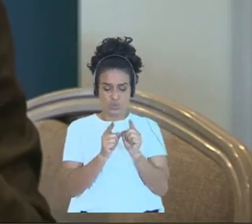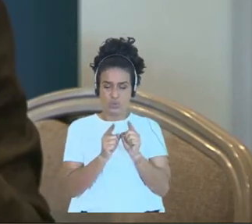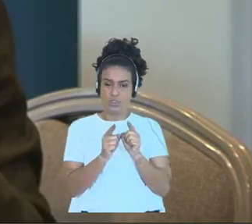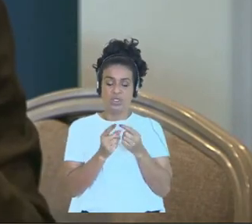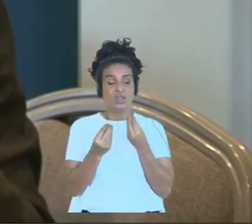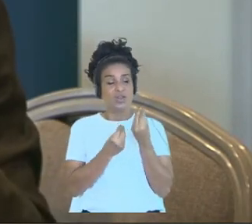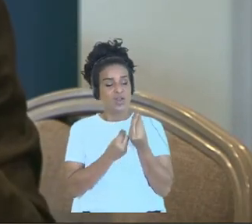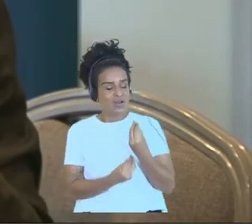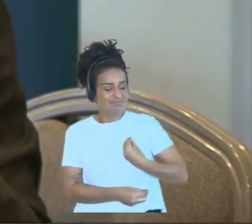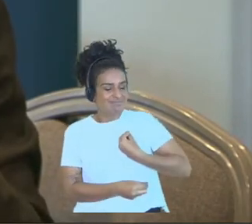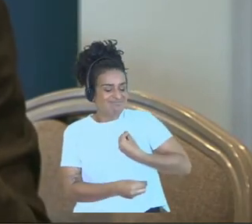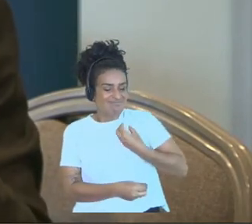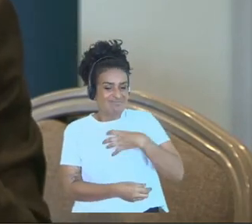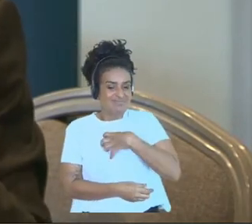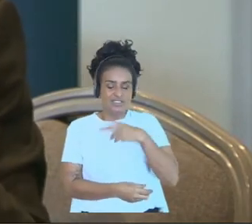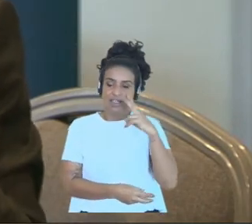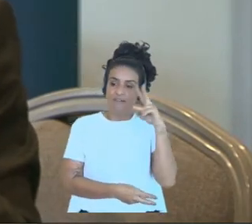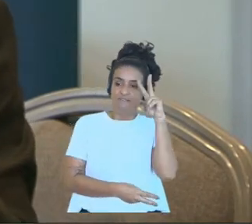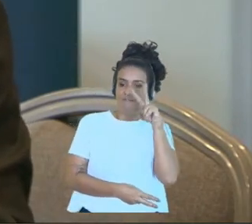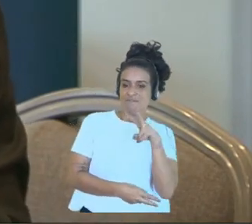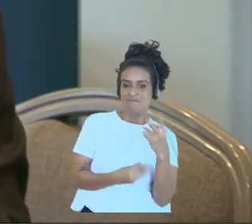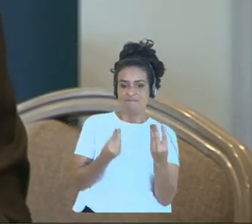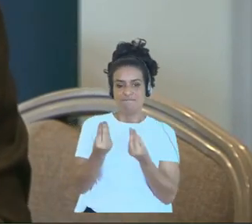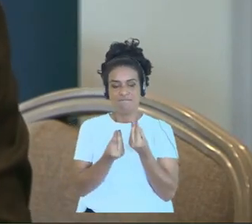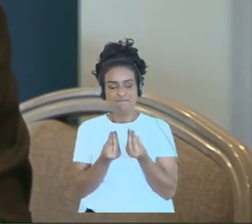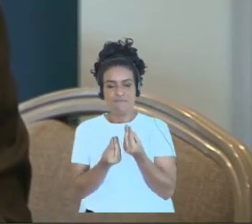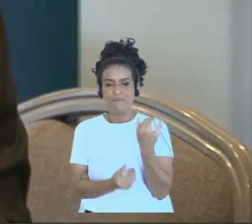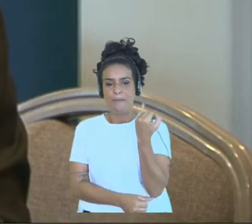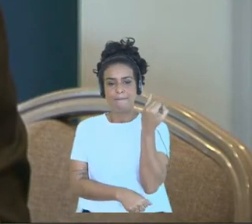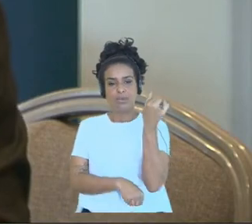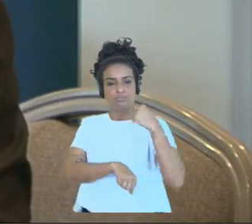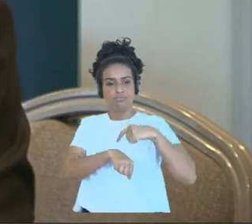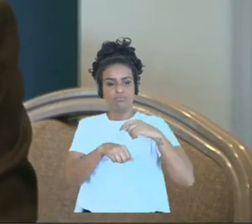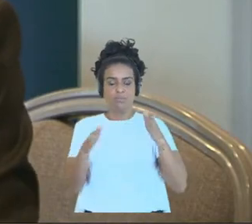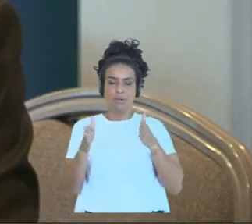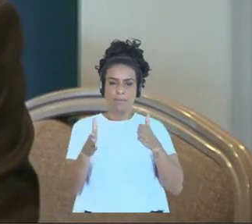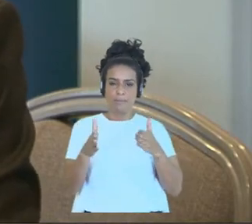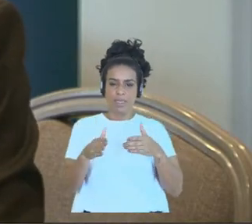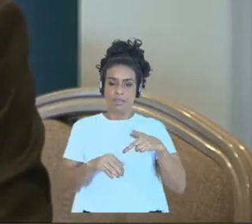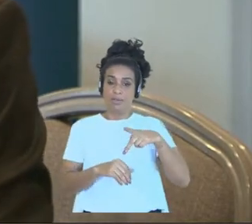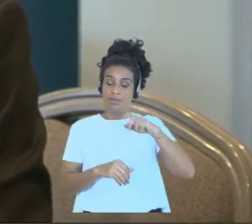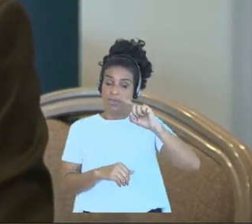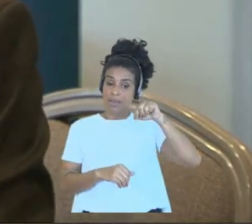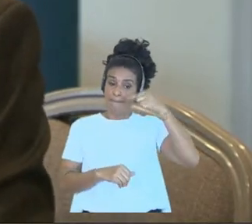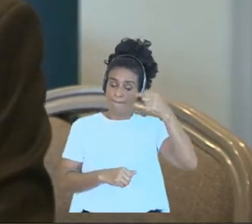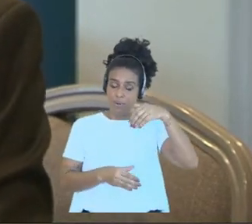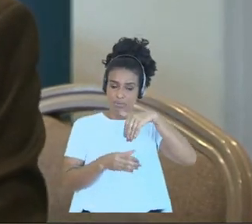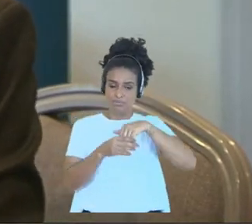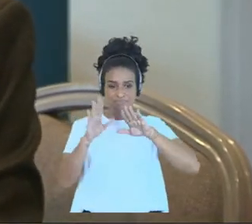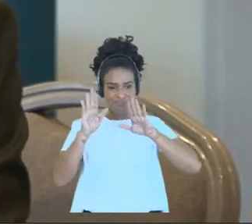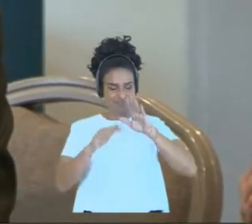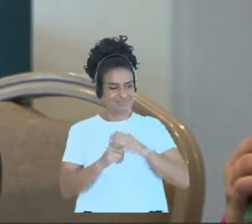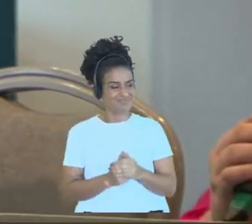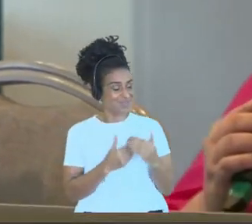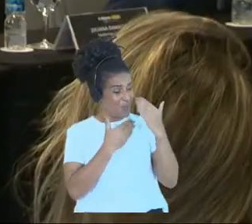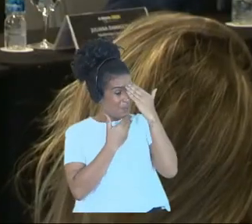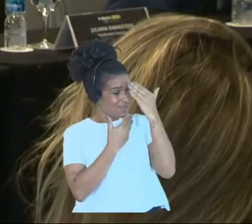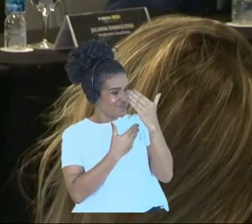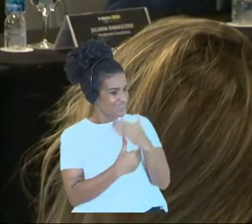você está e o que você viu, o que você está vendo de essencial nesse momento pós-eleição? Por favor. Muito obrigada, Zé